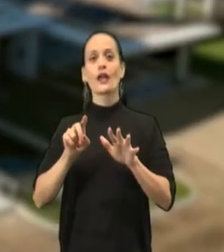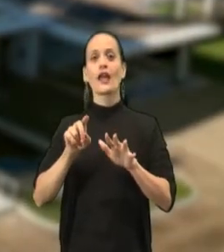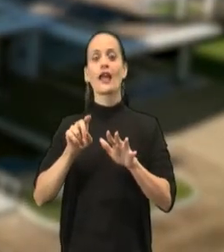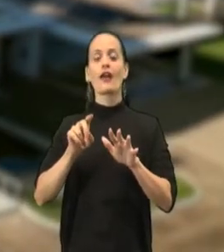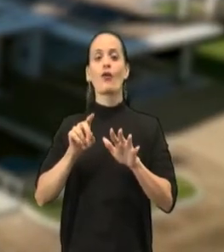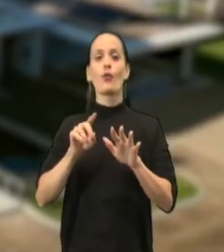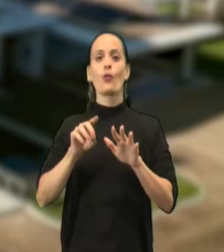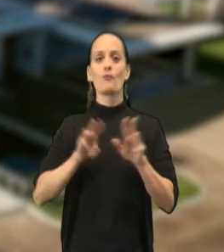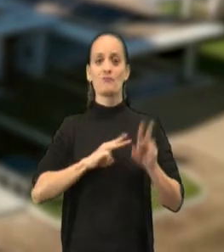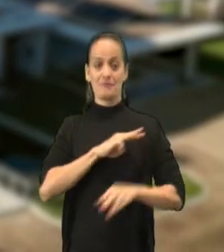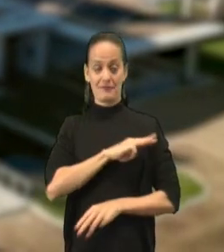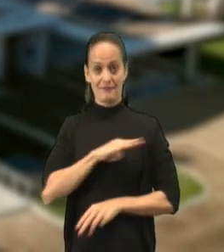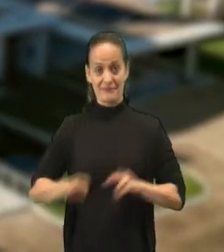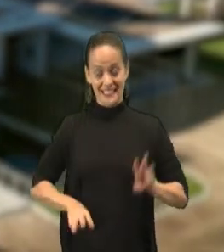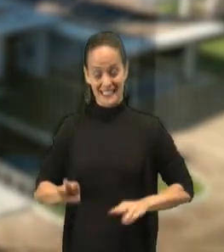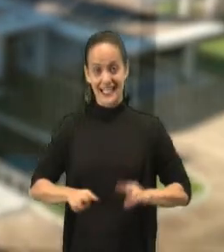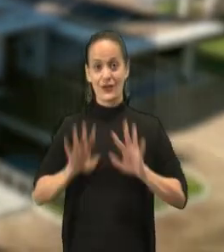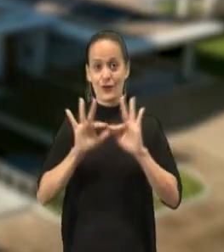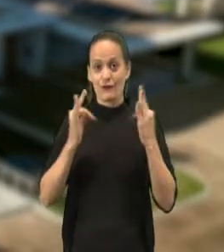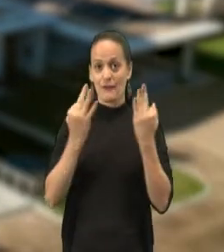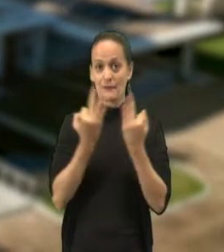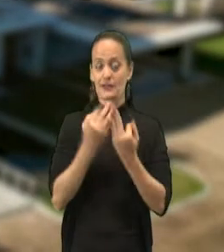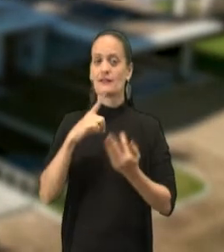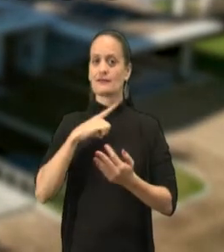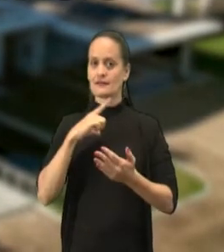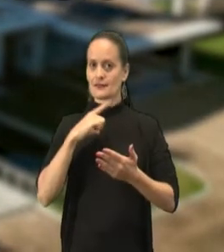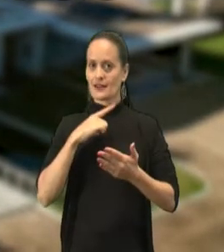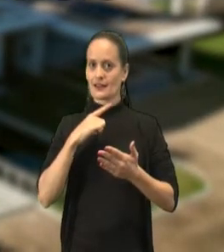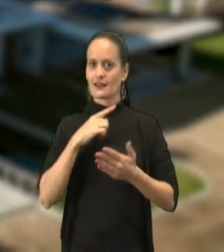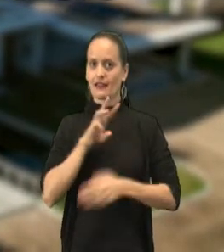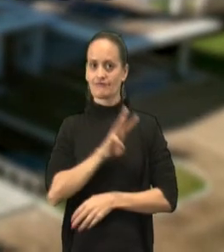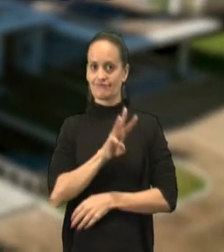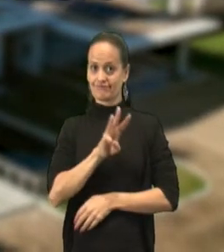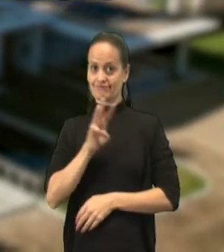para esse mês no site da igreja